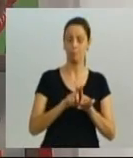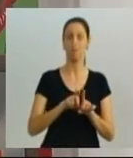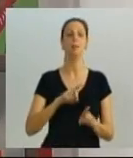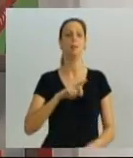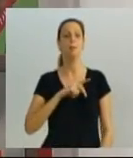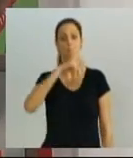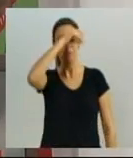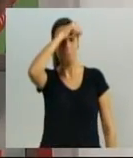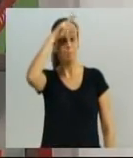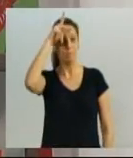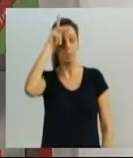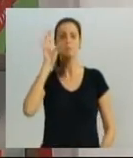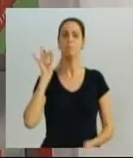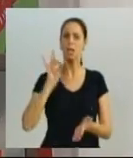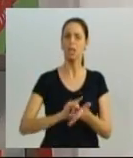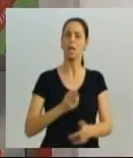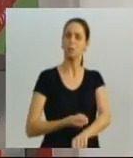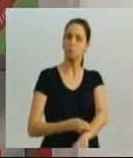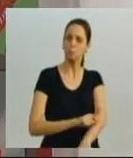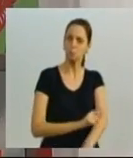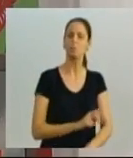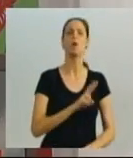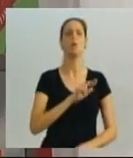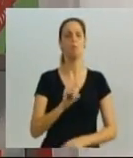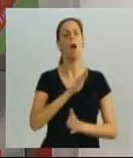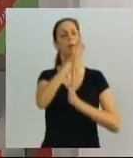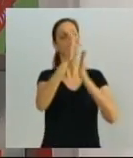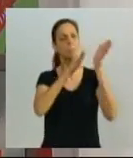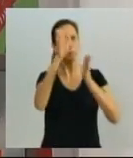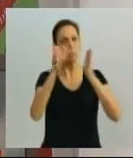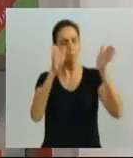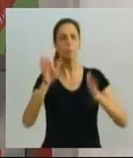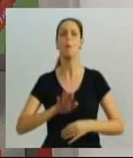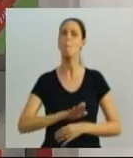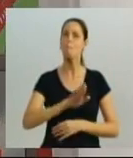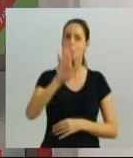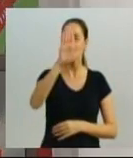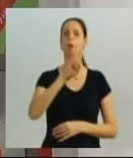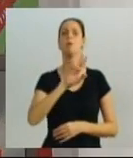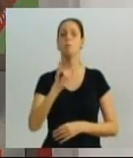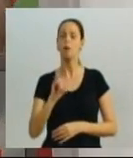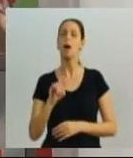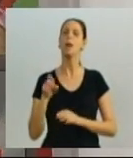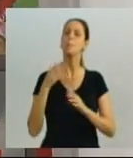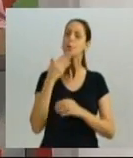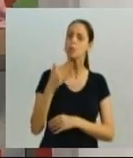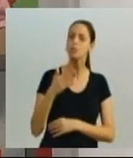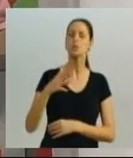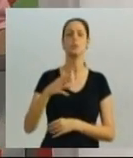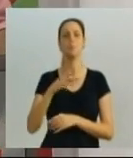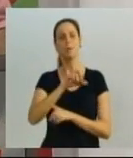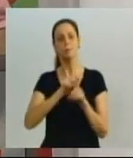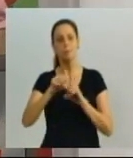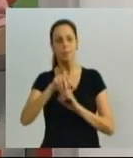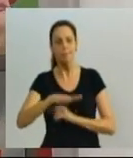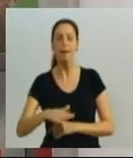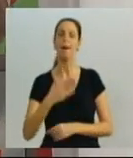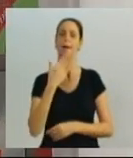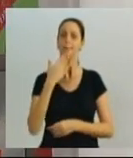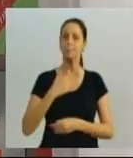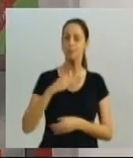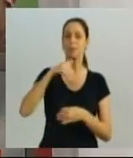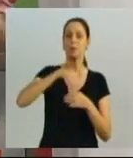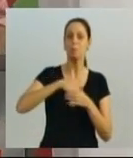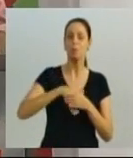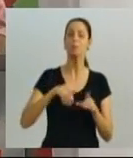arregace as mangas e a calça e vá subir morro. Vai lá atender, pedir o voto lá para o morador, mostrar por que